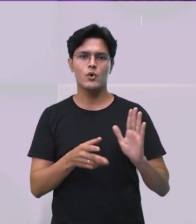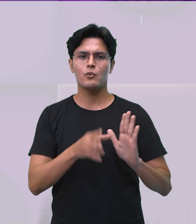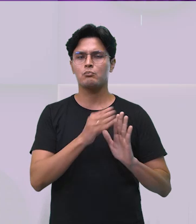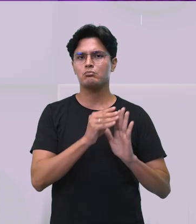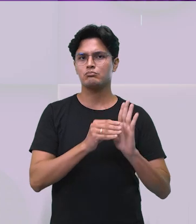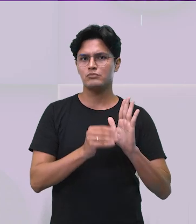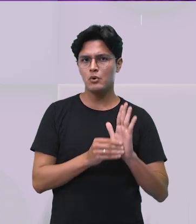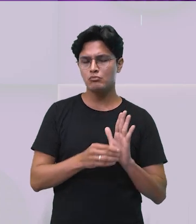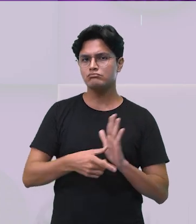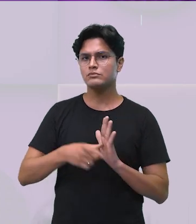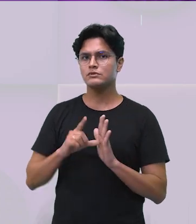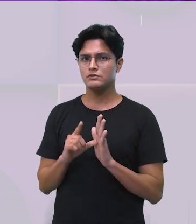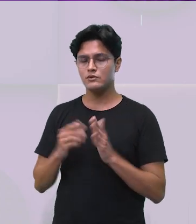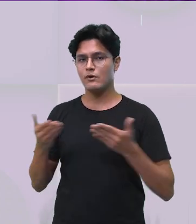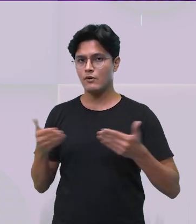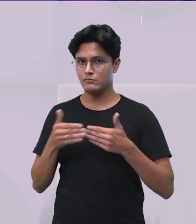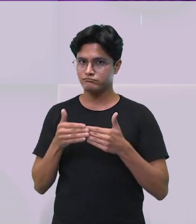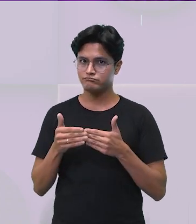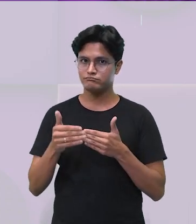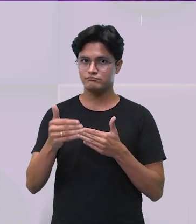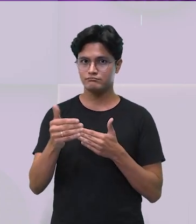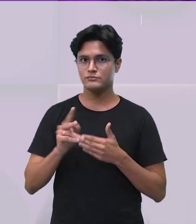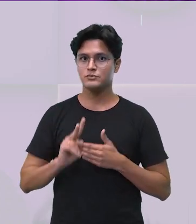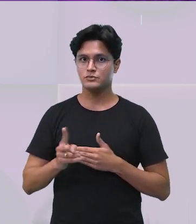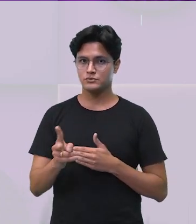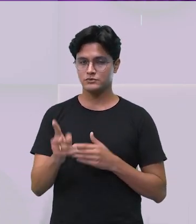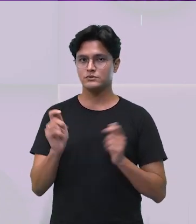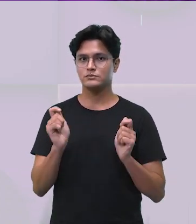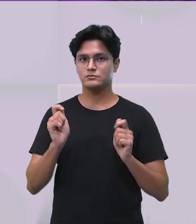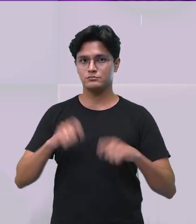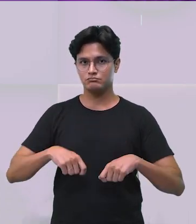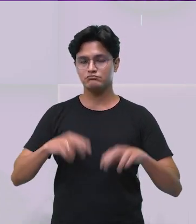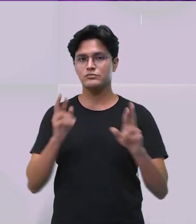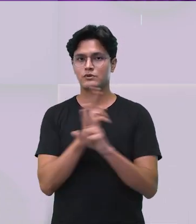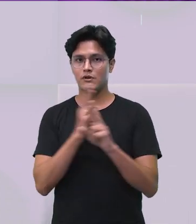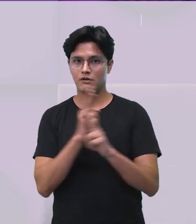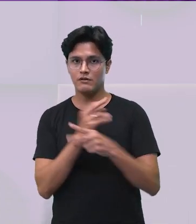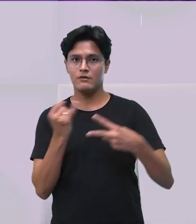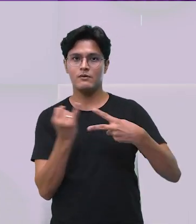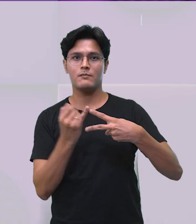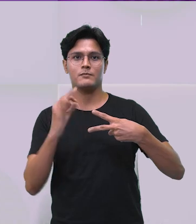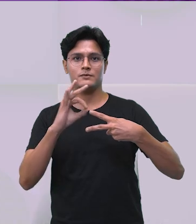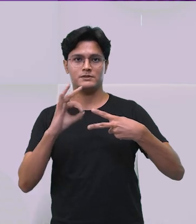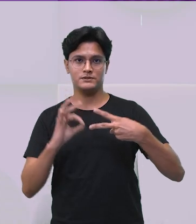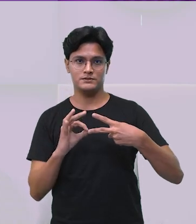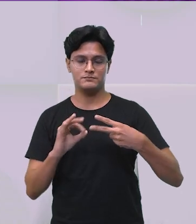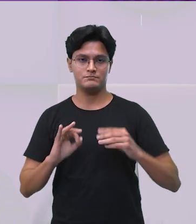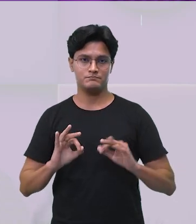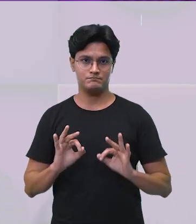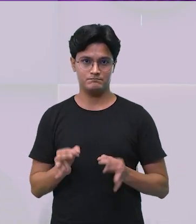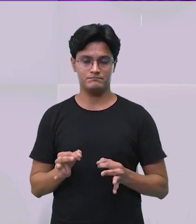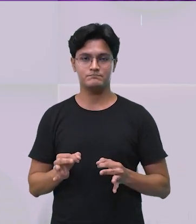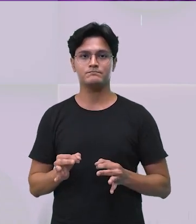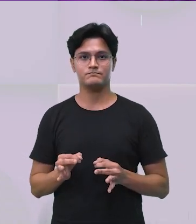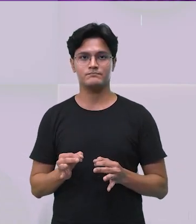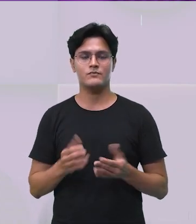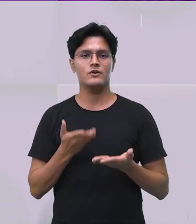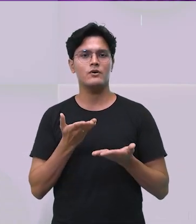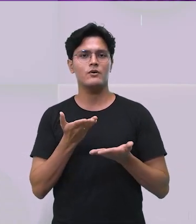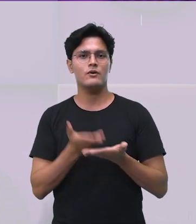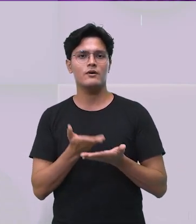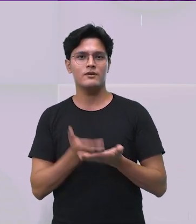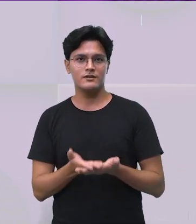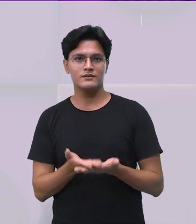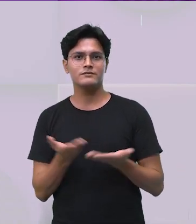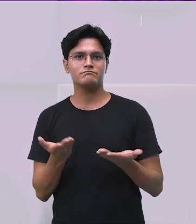a nossa próxima etapa dos nossos estudos, referentes aí aos polígonos, né? E aí na nossa aula nós